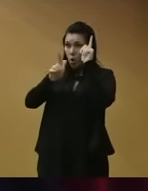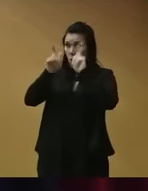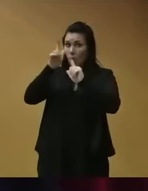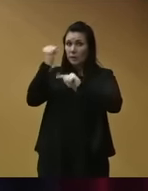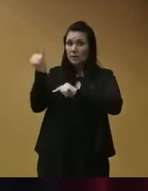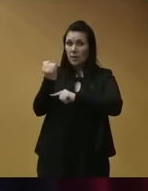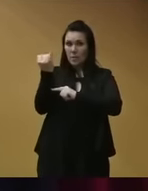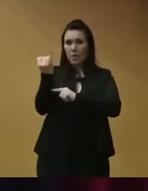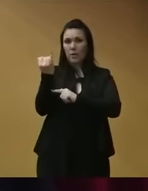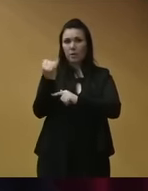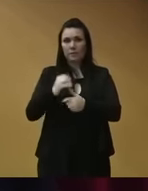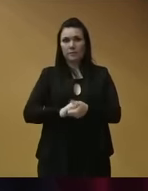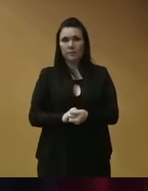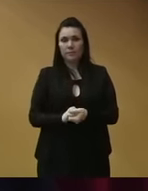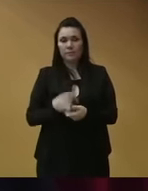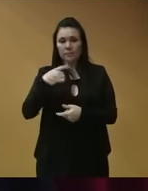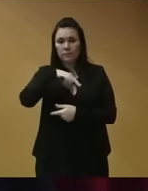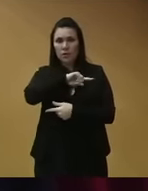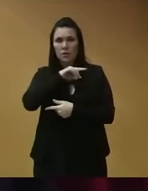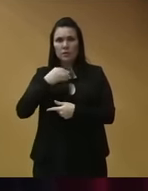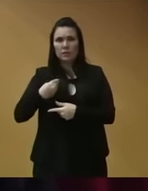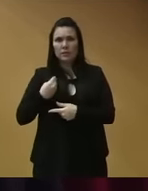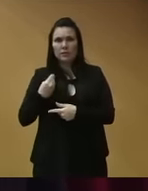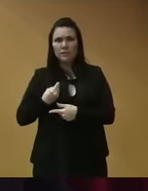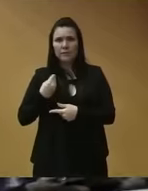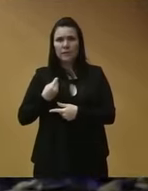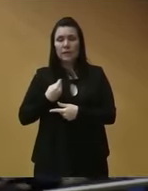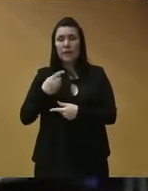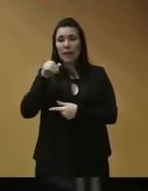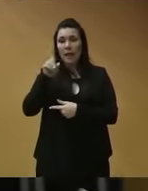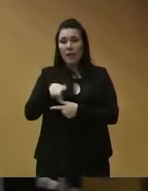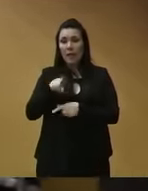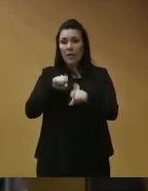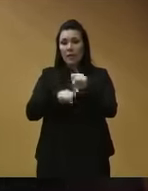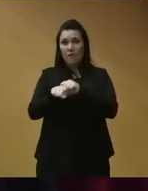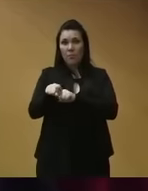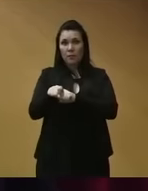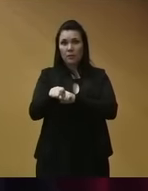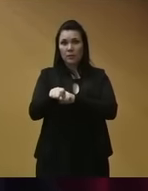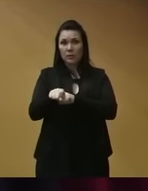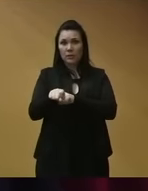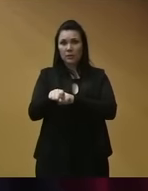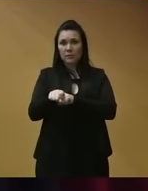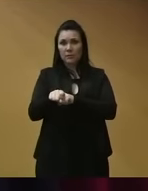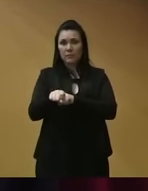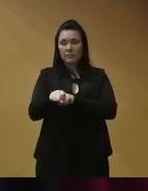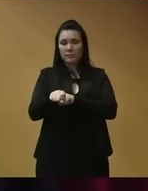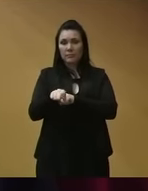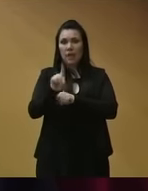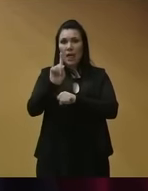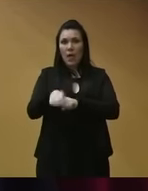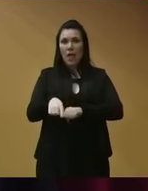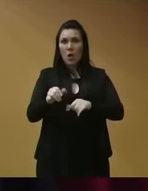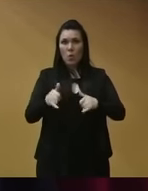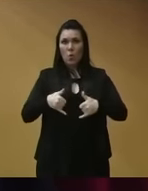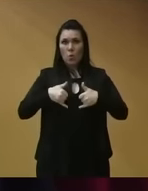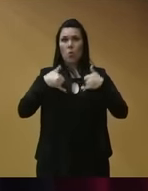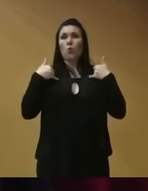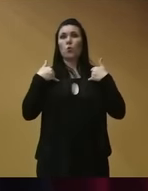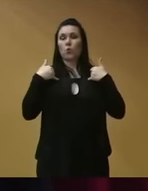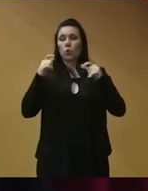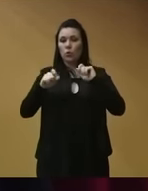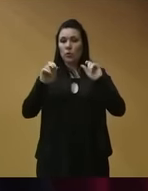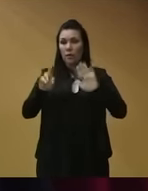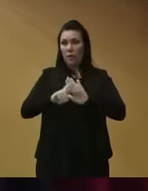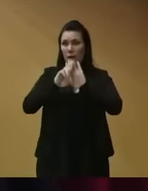importante nas nossas vidas, a nossa formatura. Com muito orgulho, representando os formandos